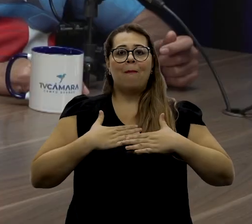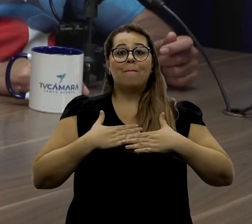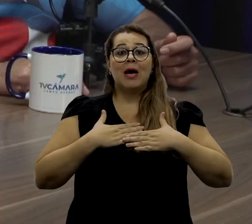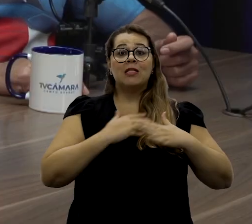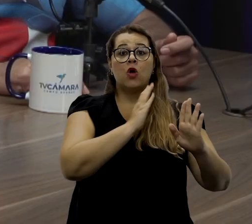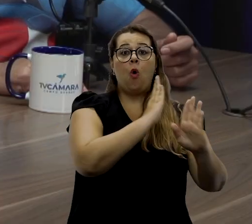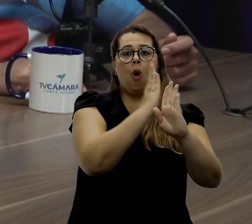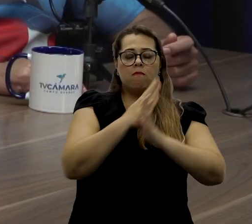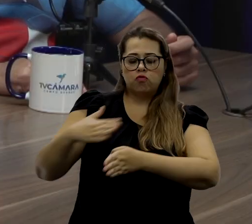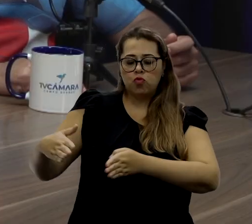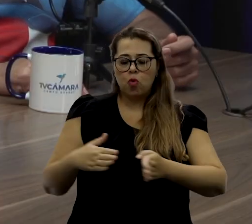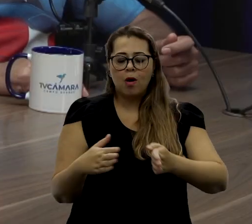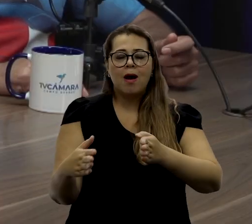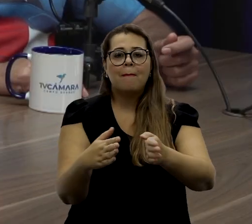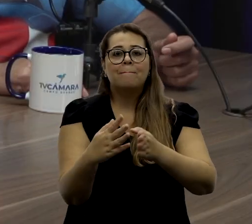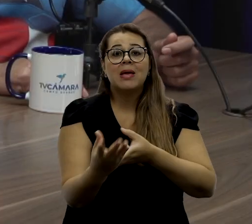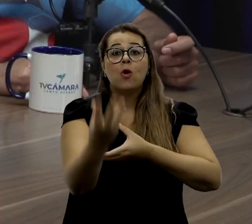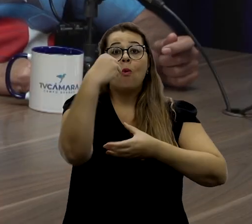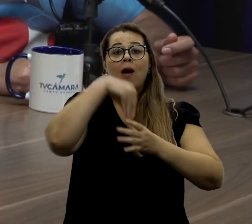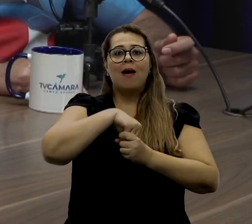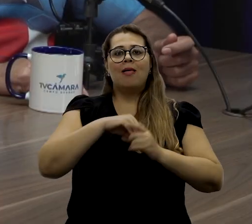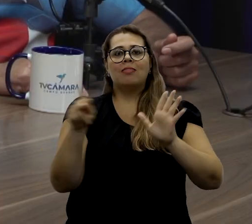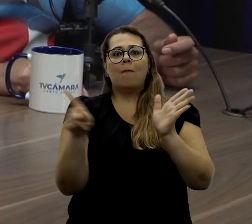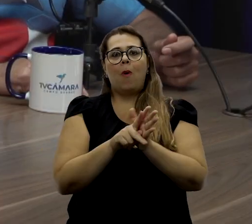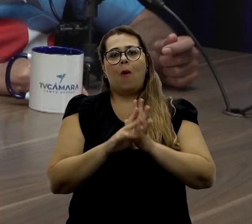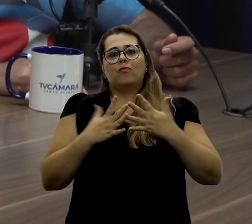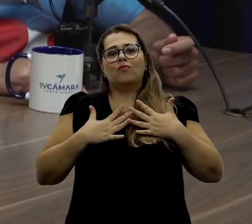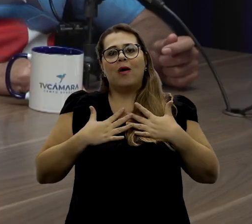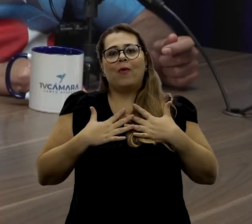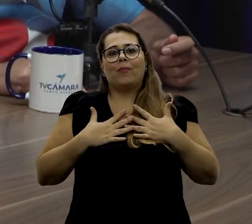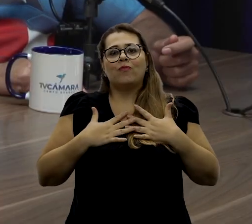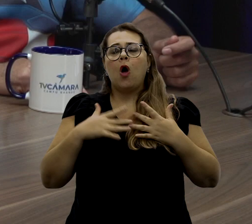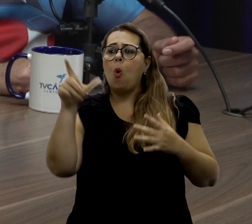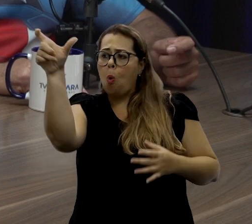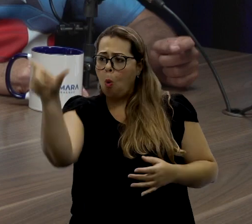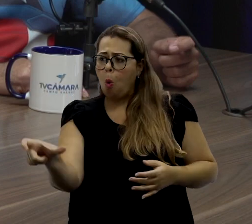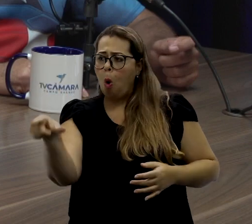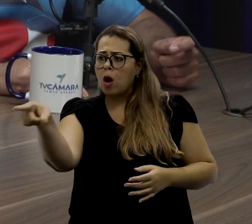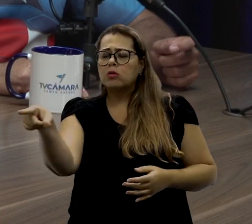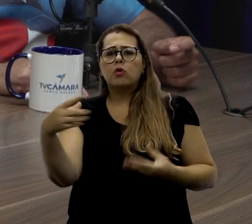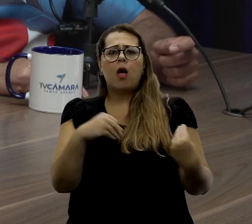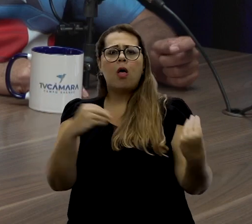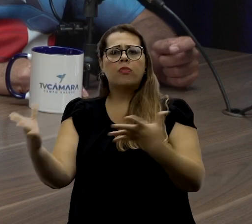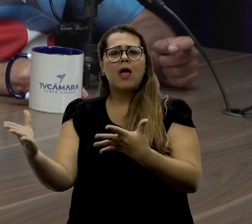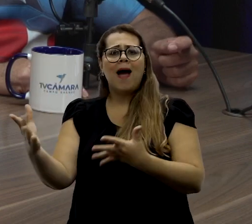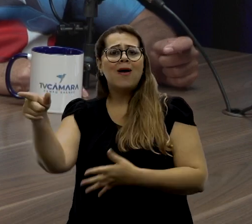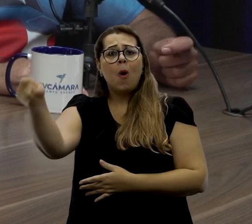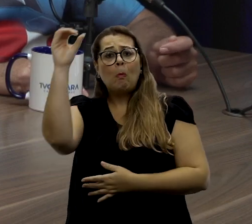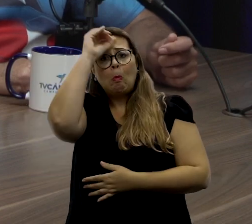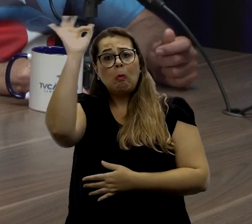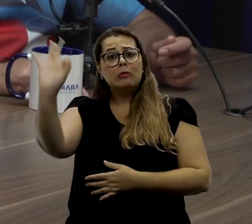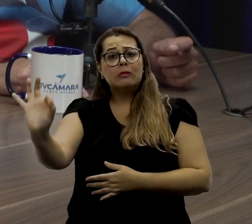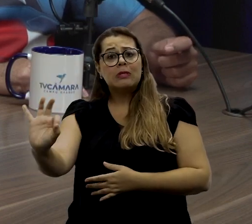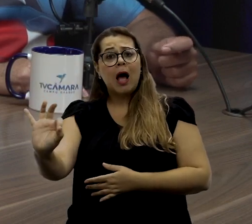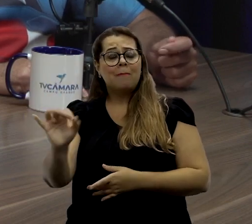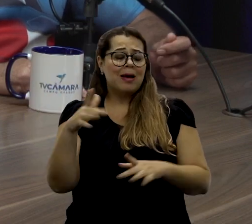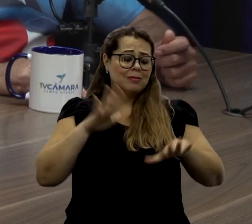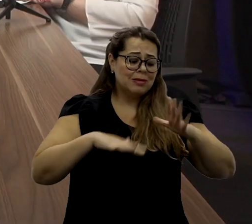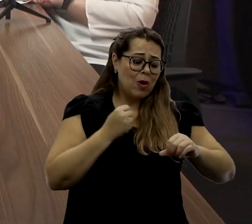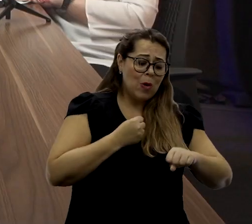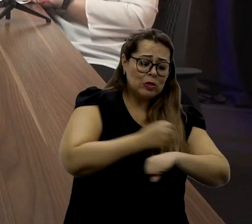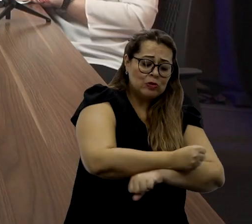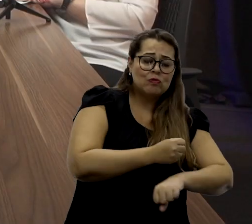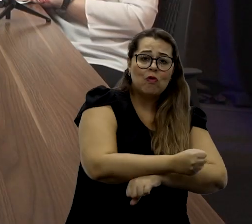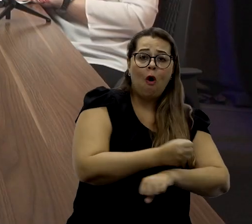o caminho para atender a demanda dela, o desejo dela, né? Às vezes ela atribui ao outro, mas o outro nem sabe. Nem sabe o que. Ou às vezes ela se